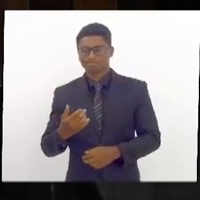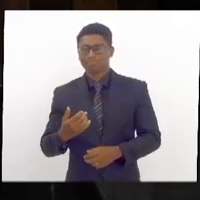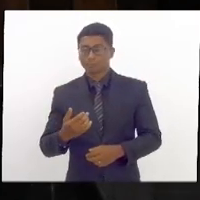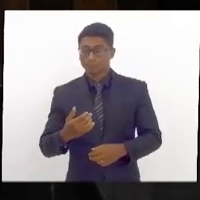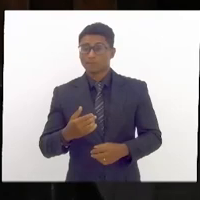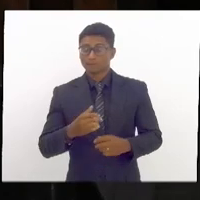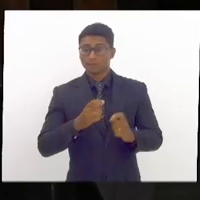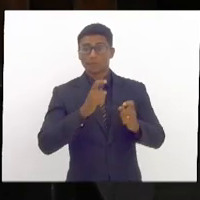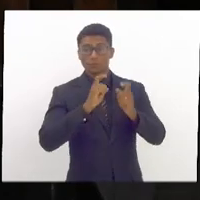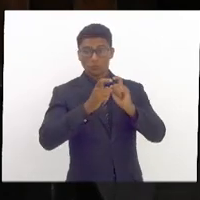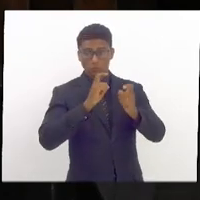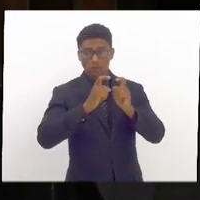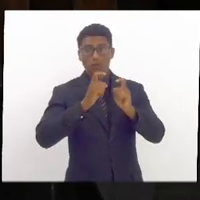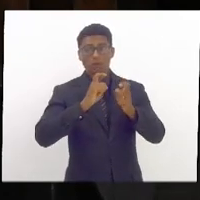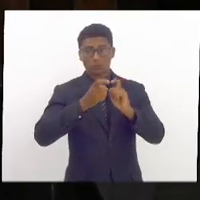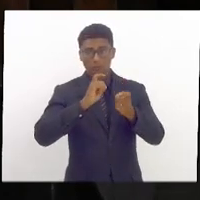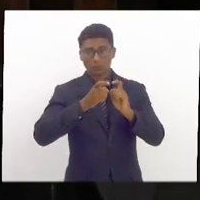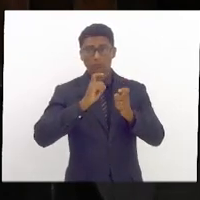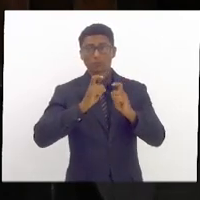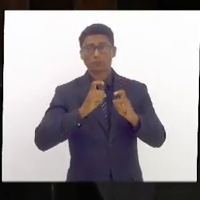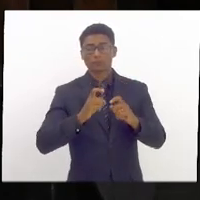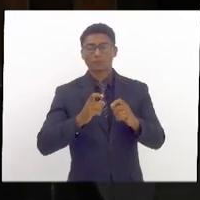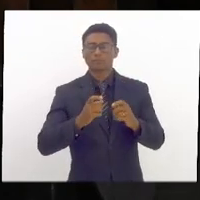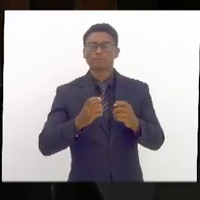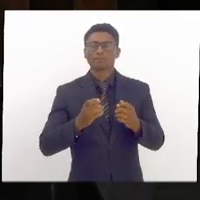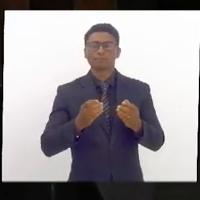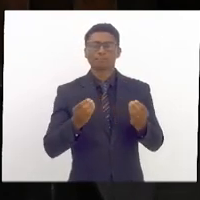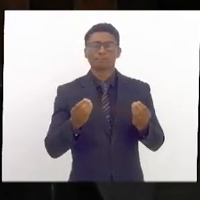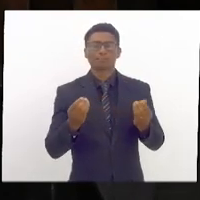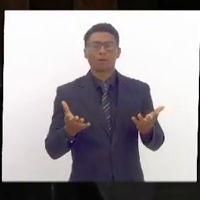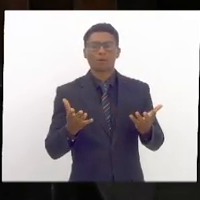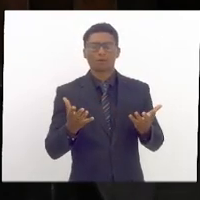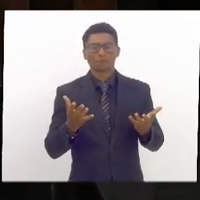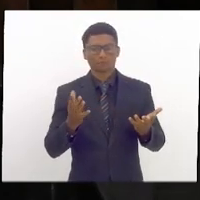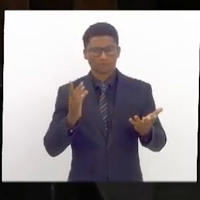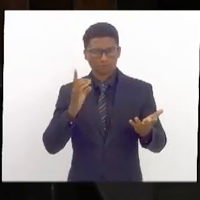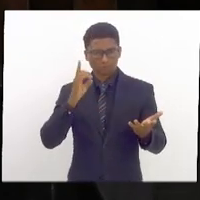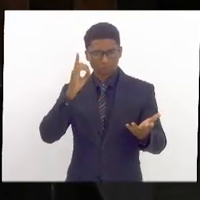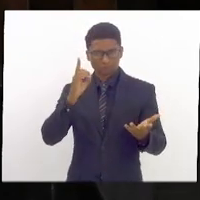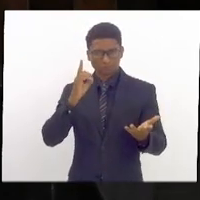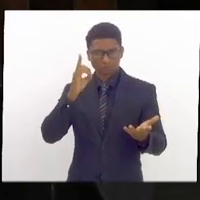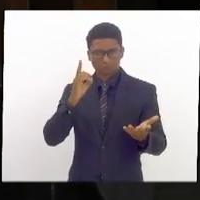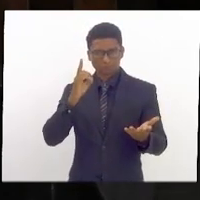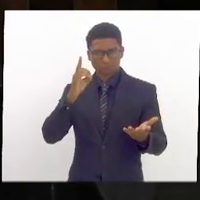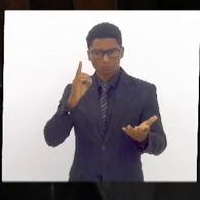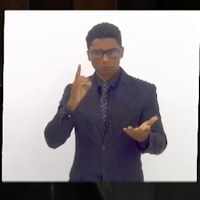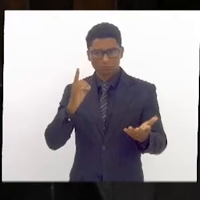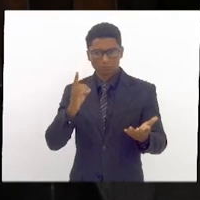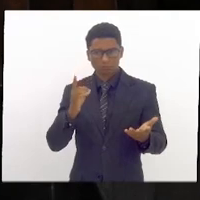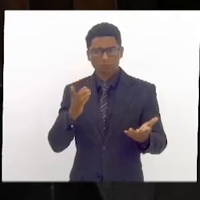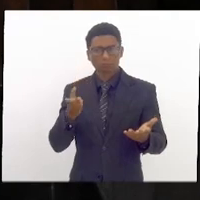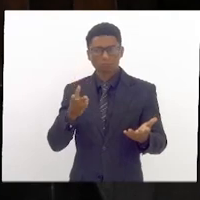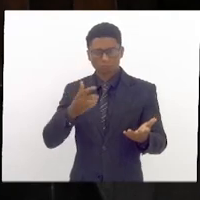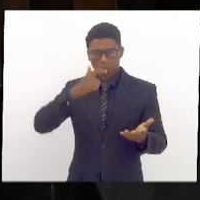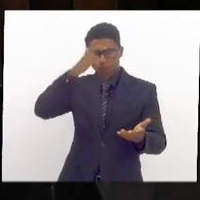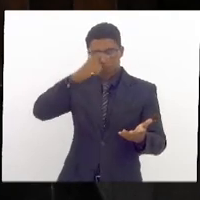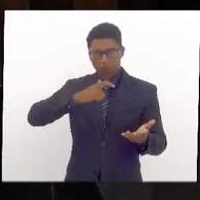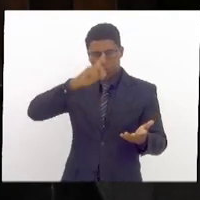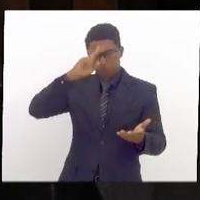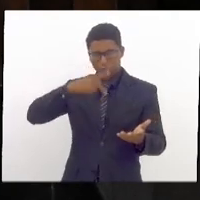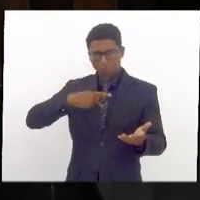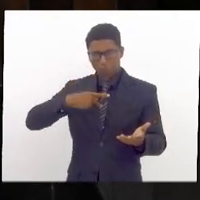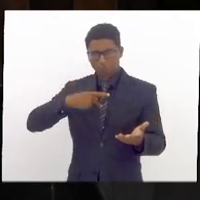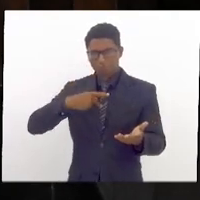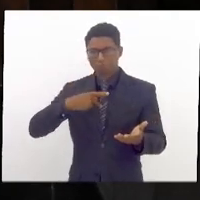ampla discussão acerca da possibilidade de um deputado, através do exercício do seu próprio mandato,